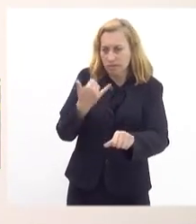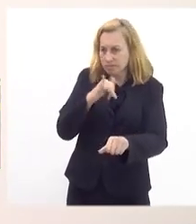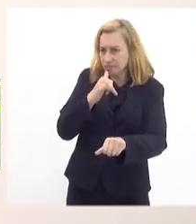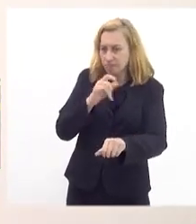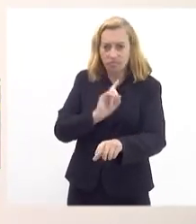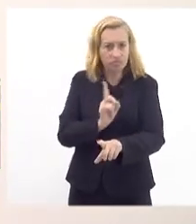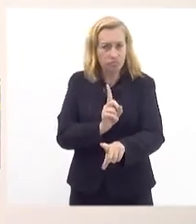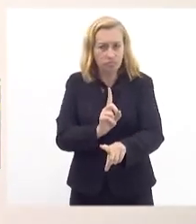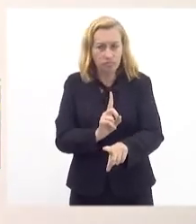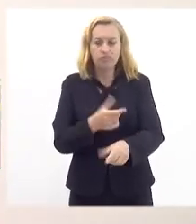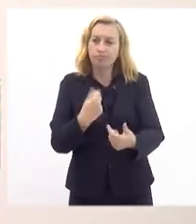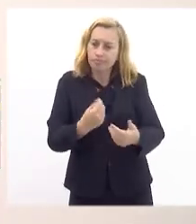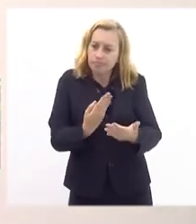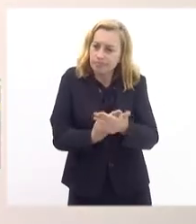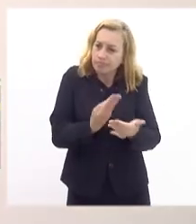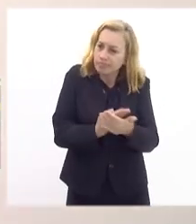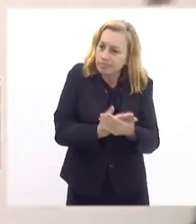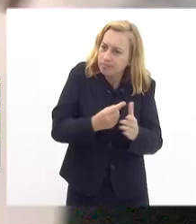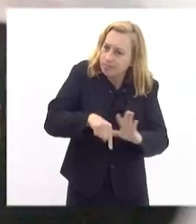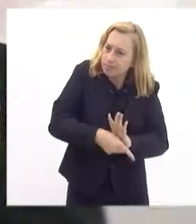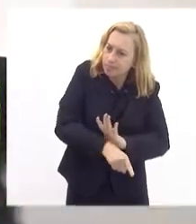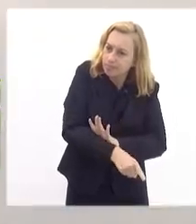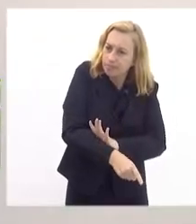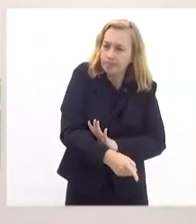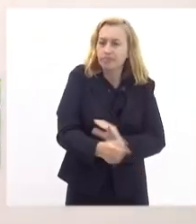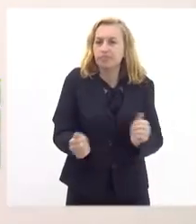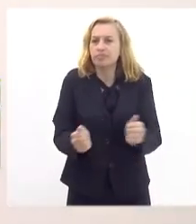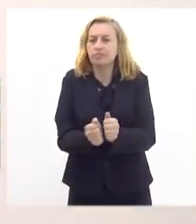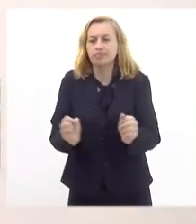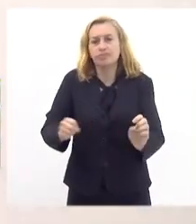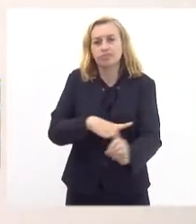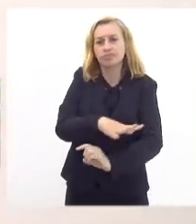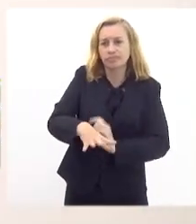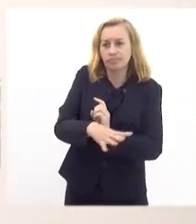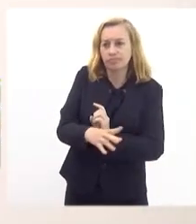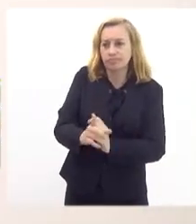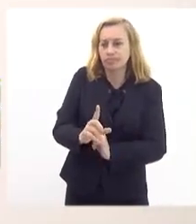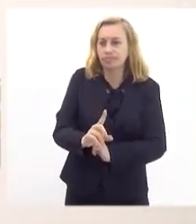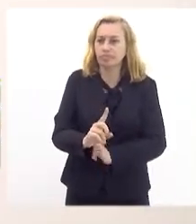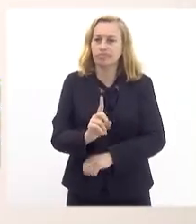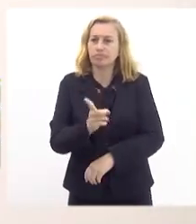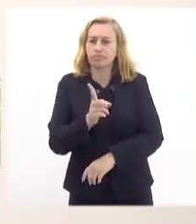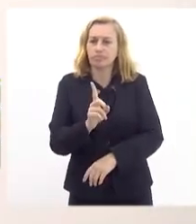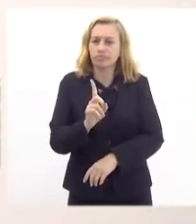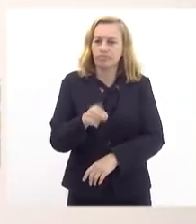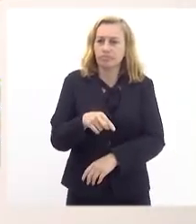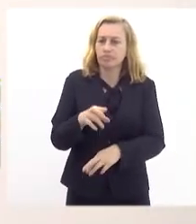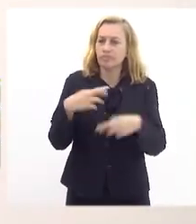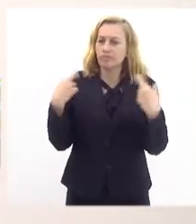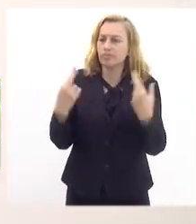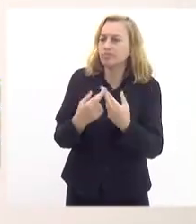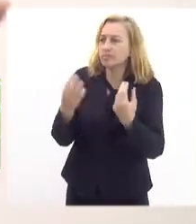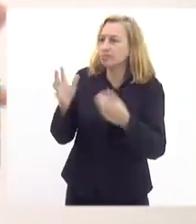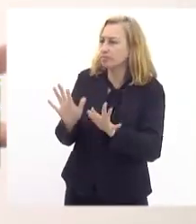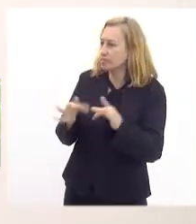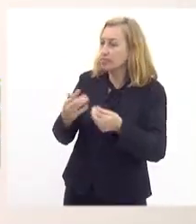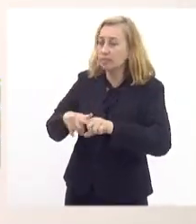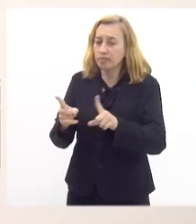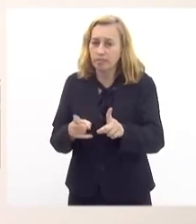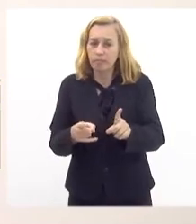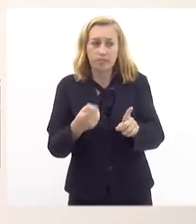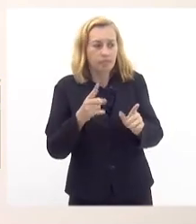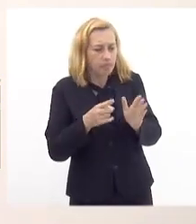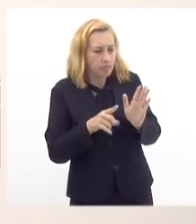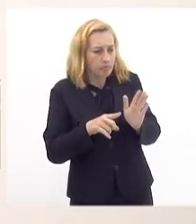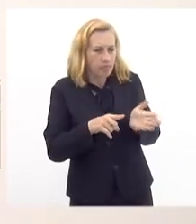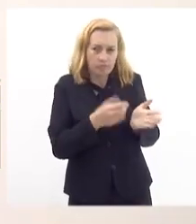de reset e só você é esmiuçado que acontece Tokyo junto com a sociedade não viu nenhum esses de convencimento para esclarecimento para verificar se essa